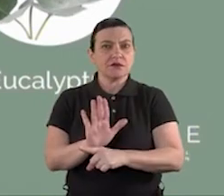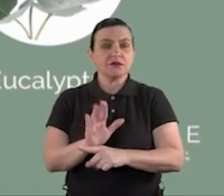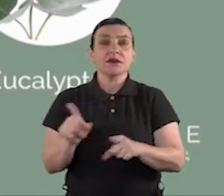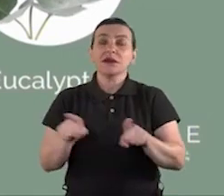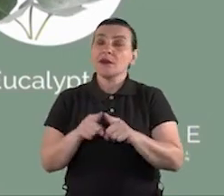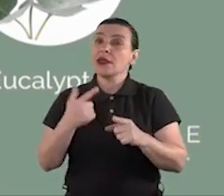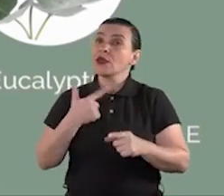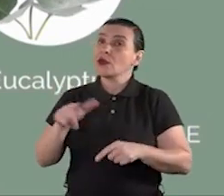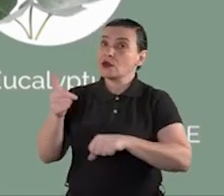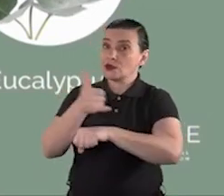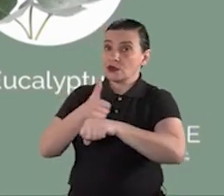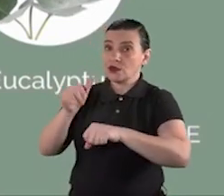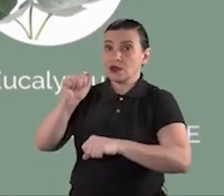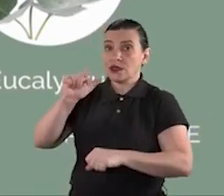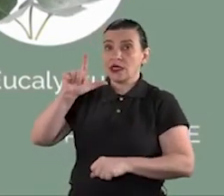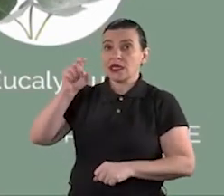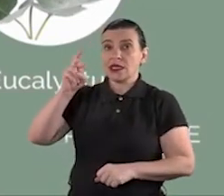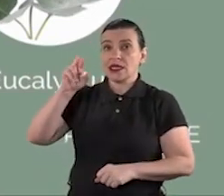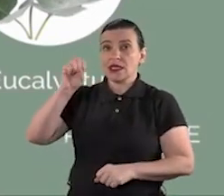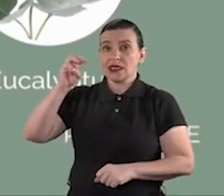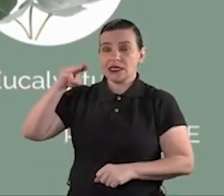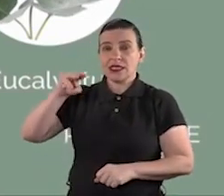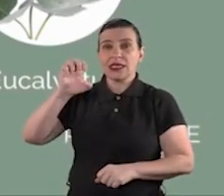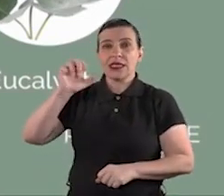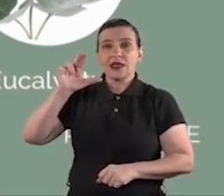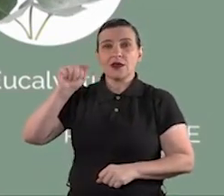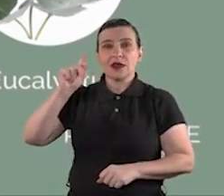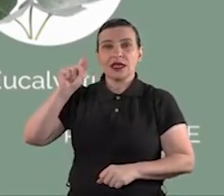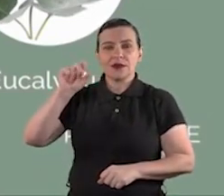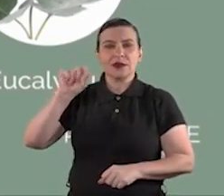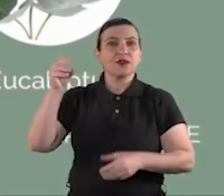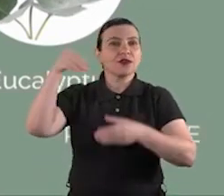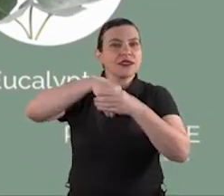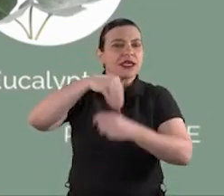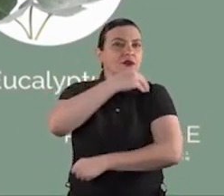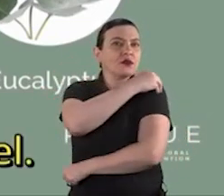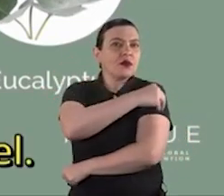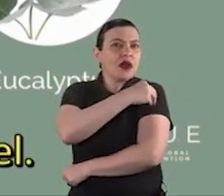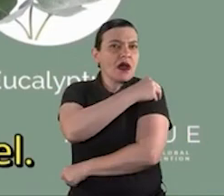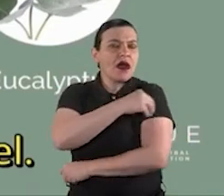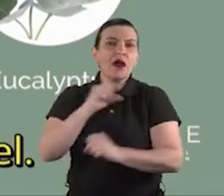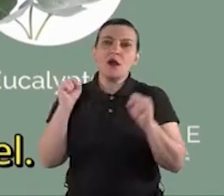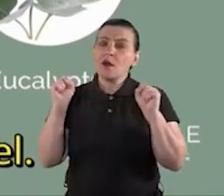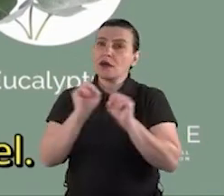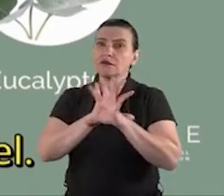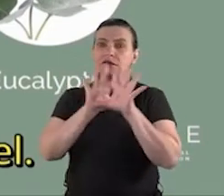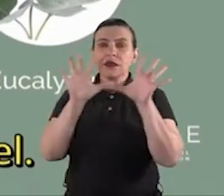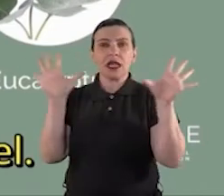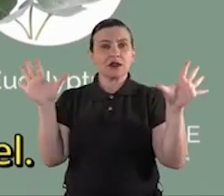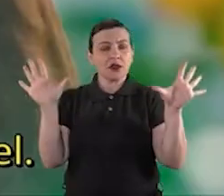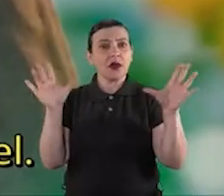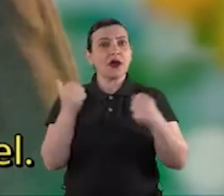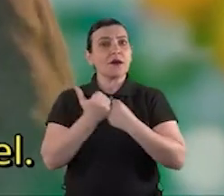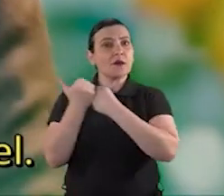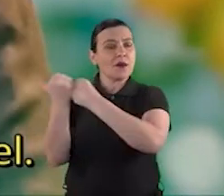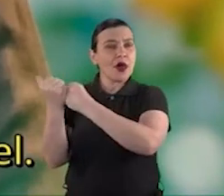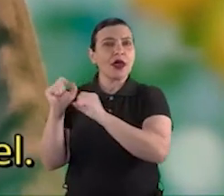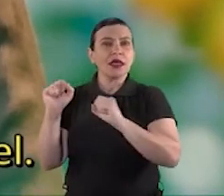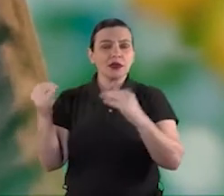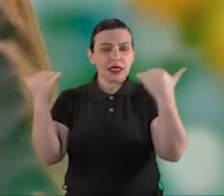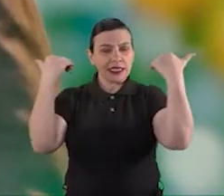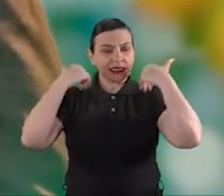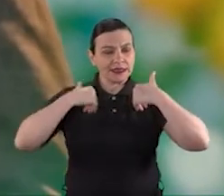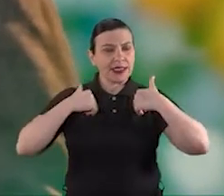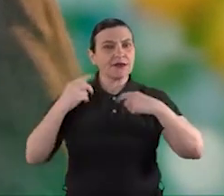outros óleos como o alecrim eucalipto contém um álcool que pode ser clareador e apoia a atividade imunológica